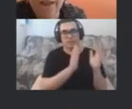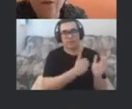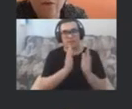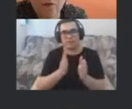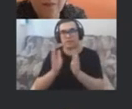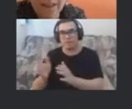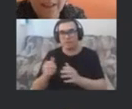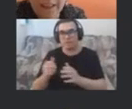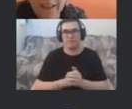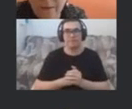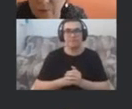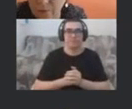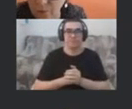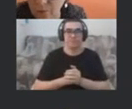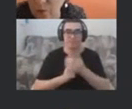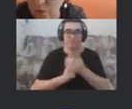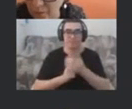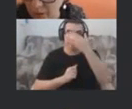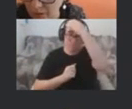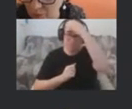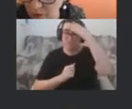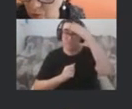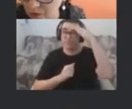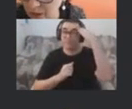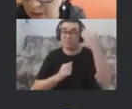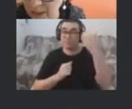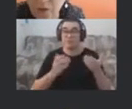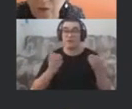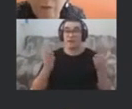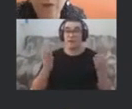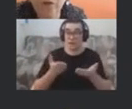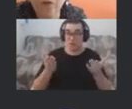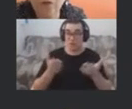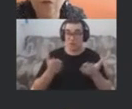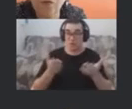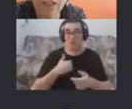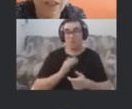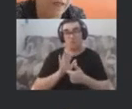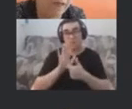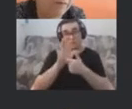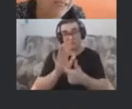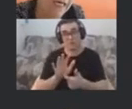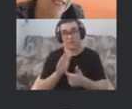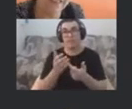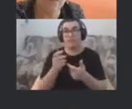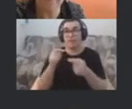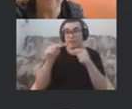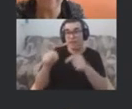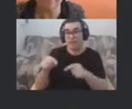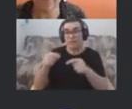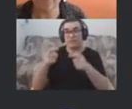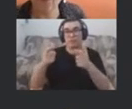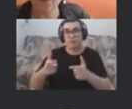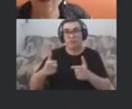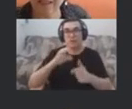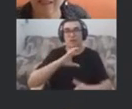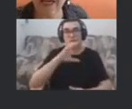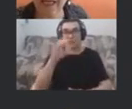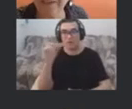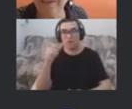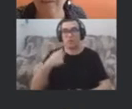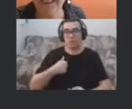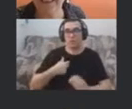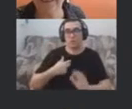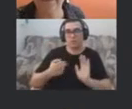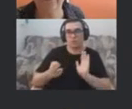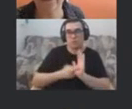vocês agora sobre o laboratório que eu coordeno, que é o Laboratório de Estudos em Química Aplicada, e as pesquisas que a gente